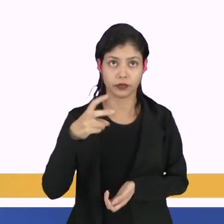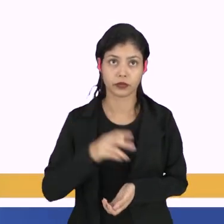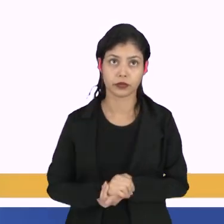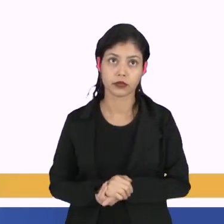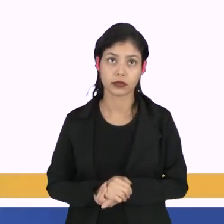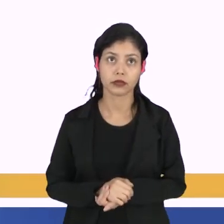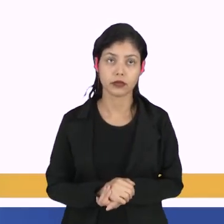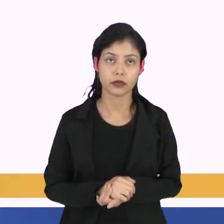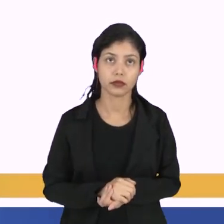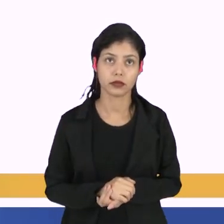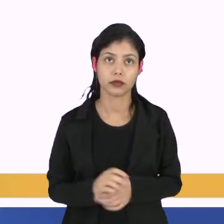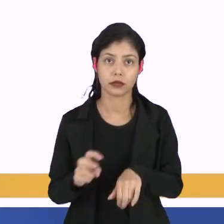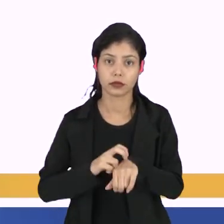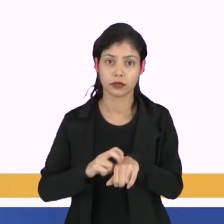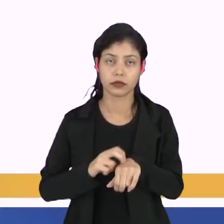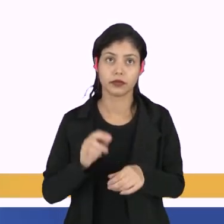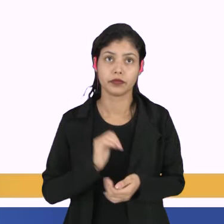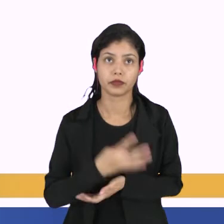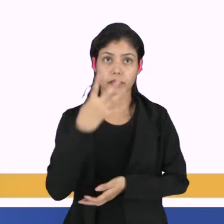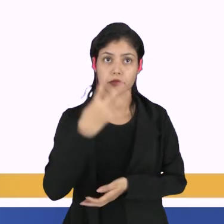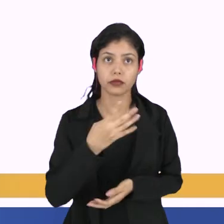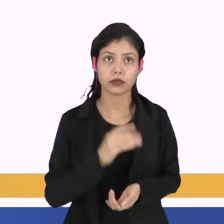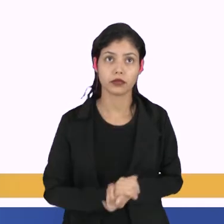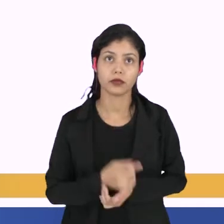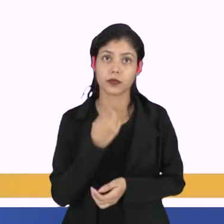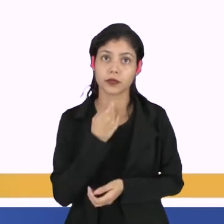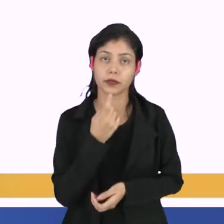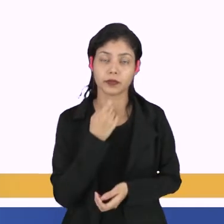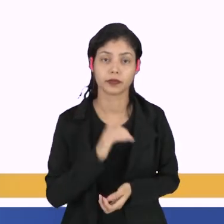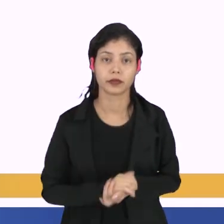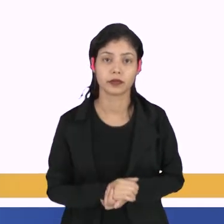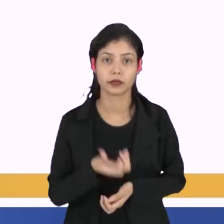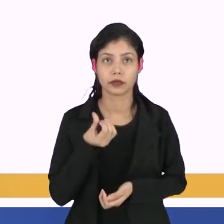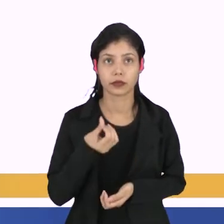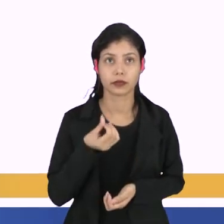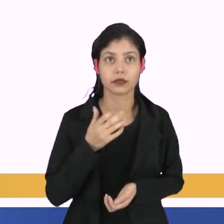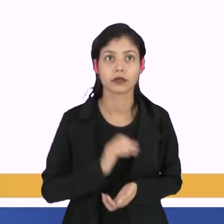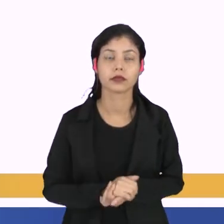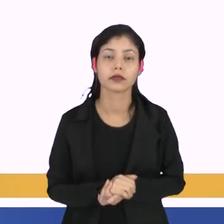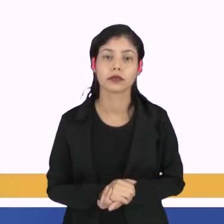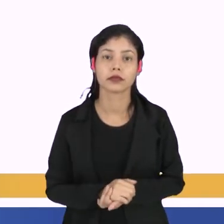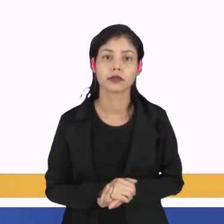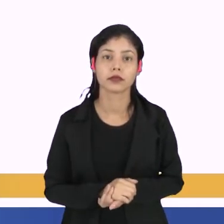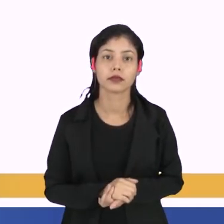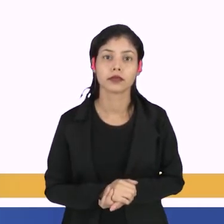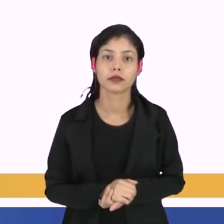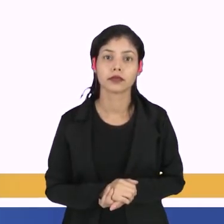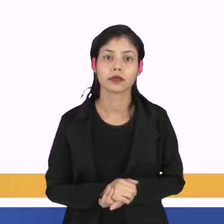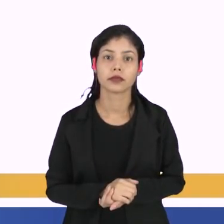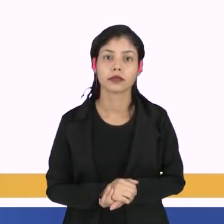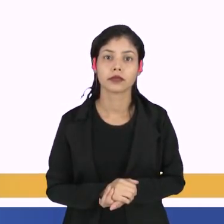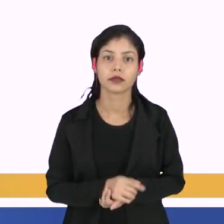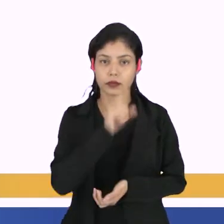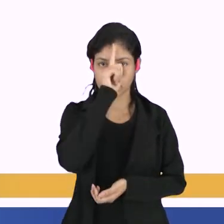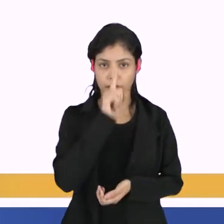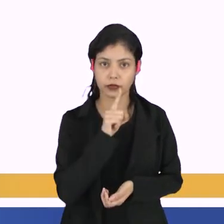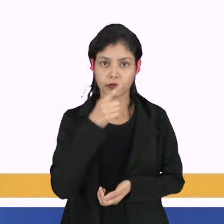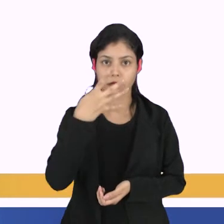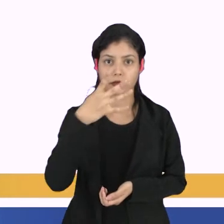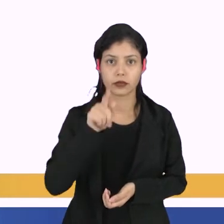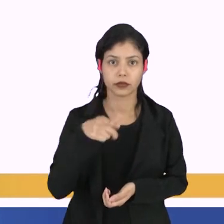Na verde, nós temos 4. Na vermelha, nós temos 6. E na amarela, nós temos